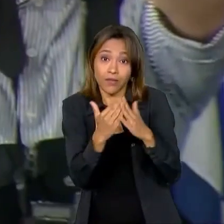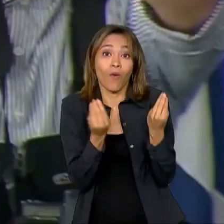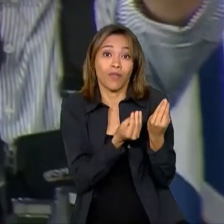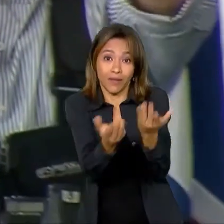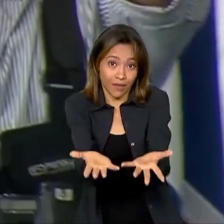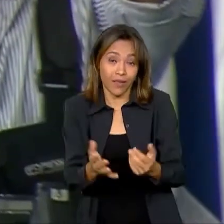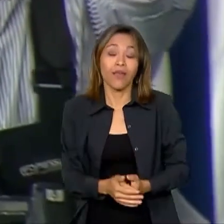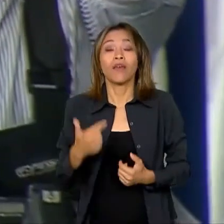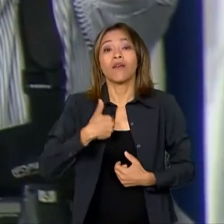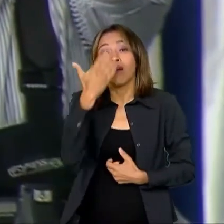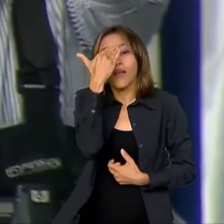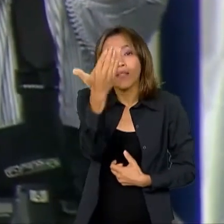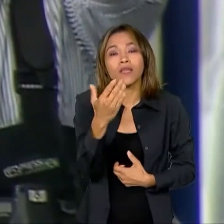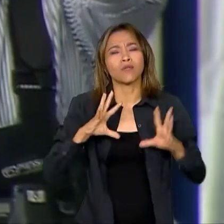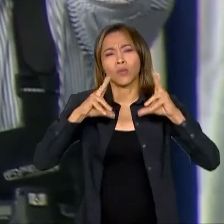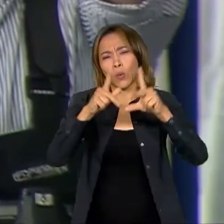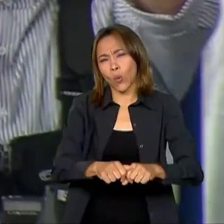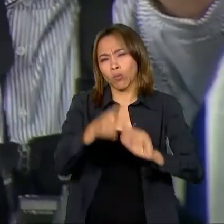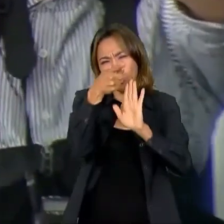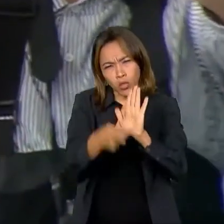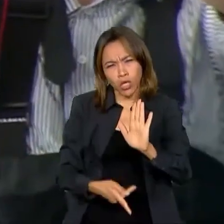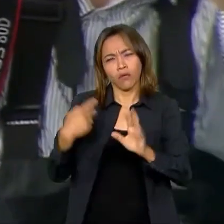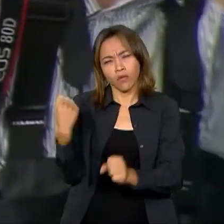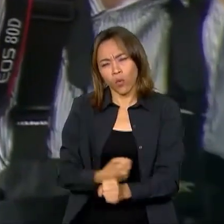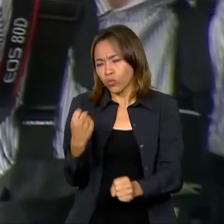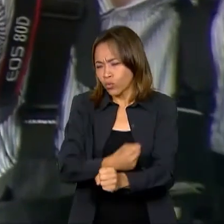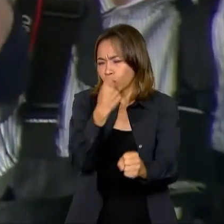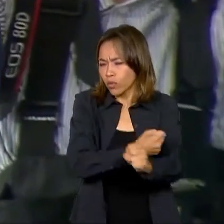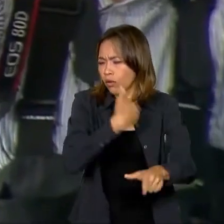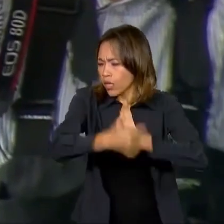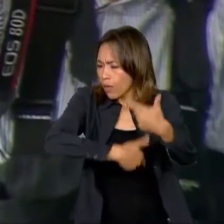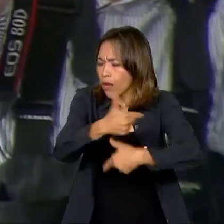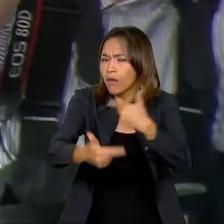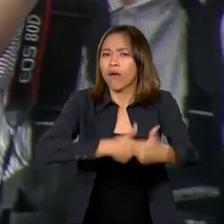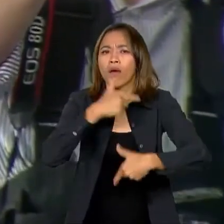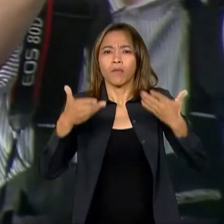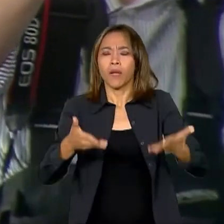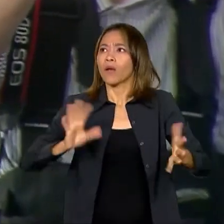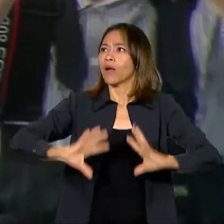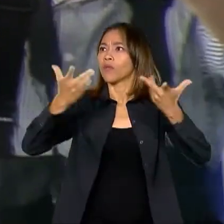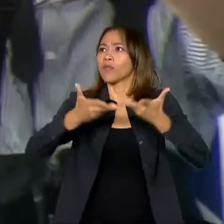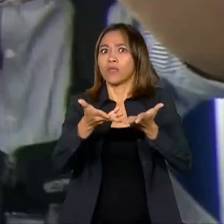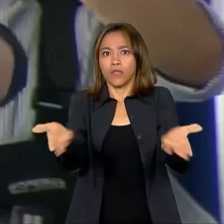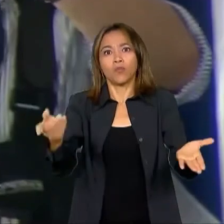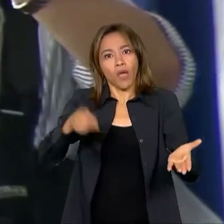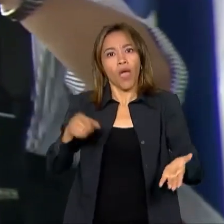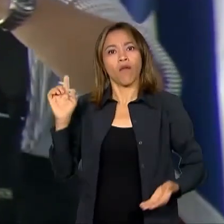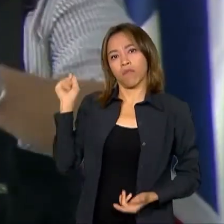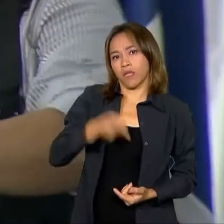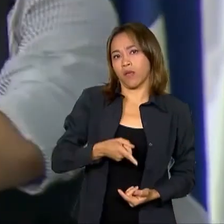a todos que participaram desse projeto, a cada operário e operária, trabalhador e trabalhadora, porque essa foi uma determinação do